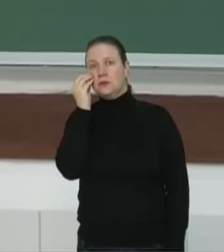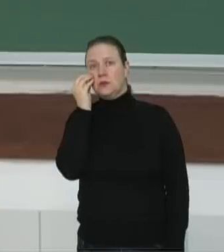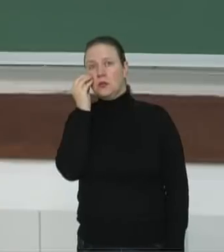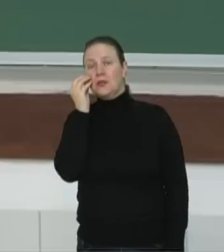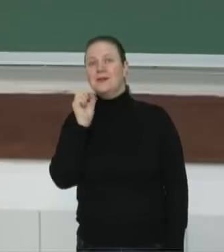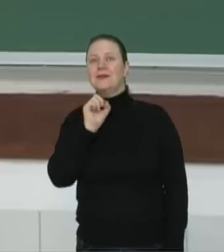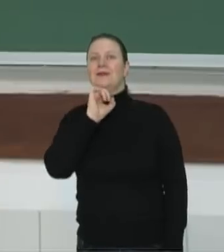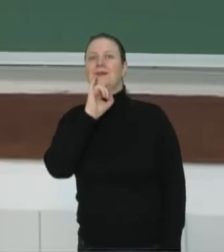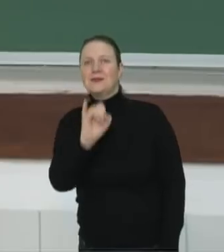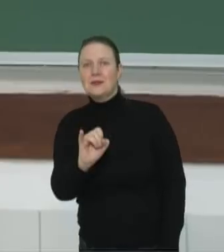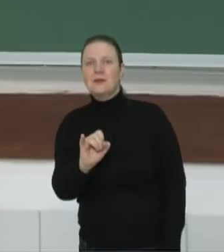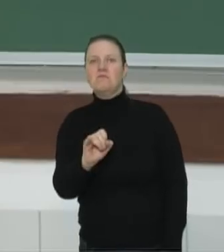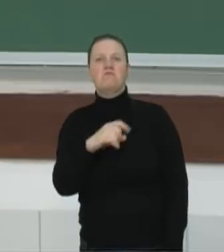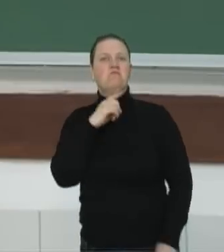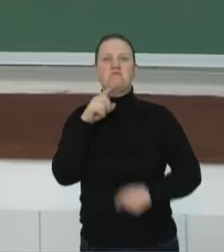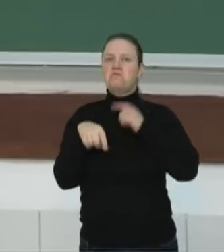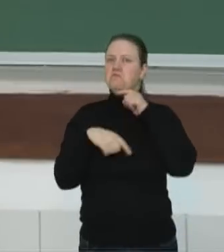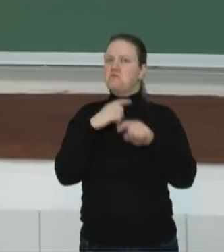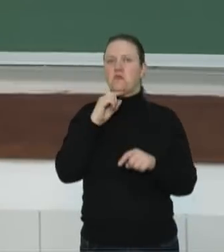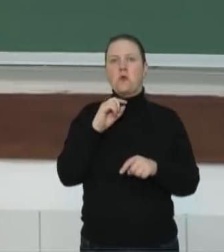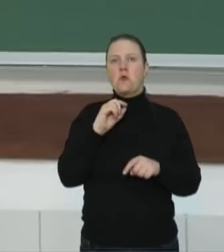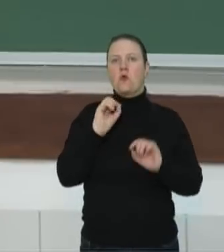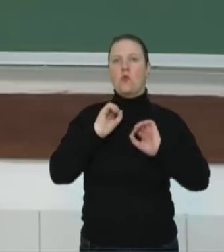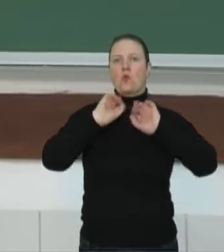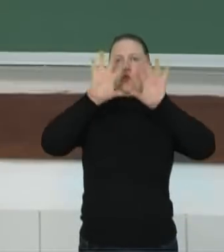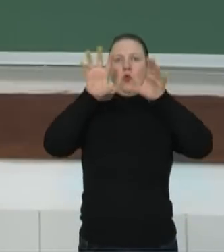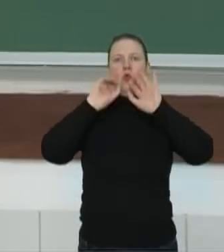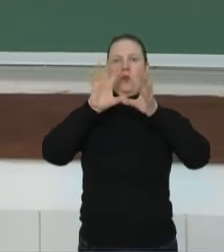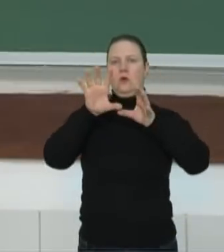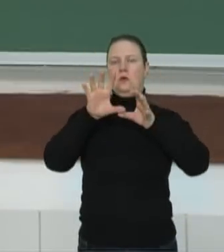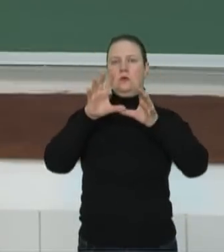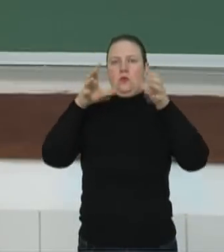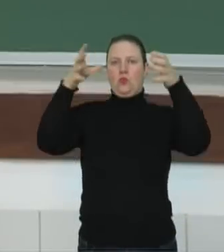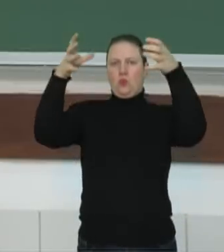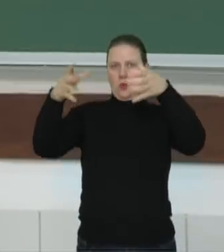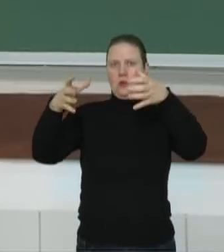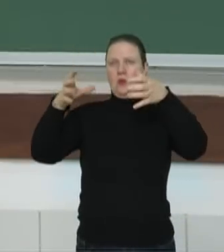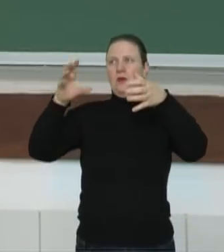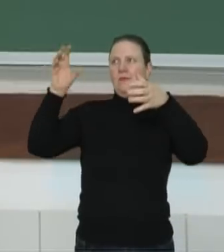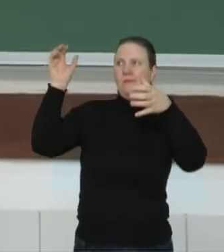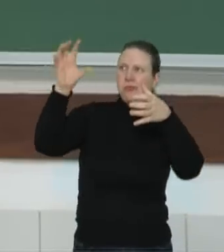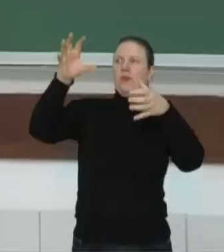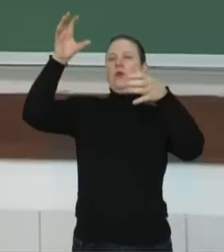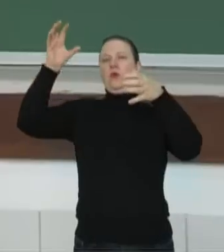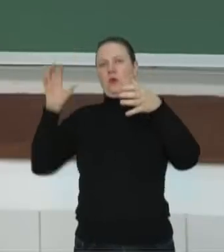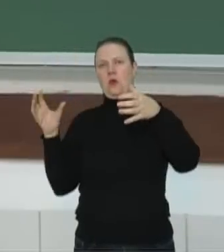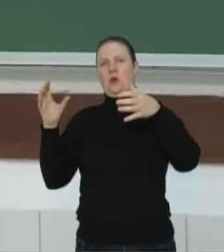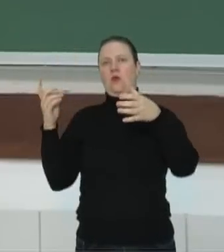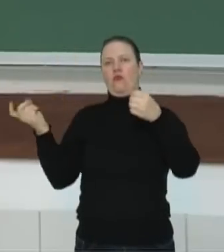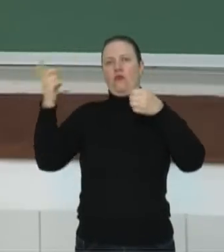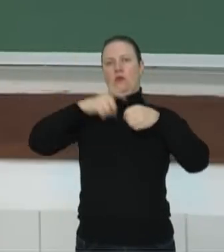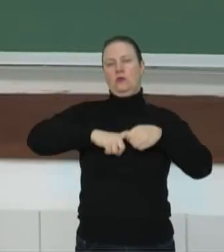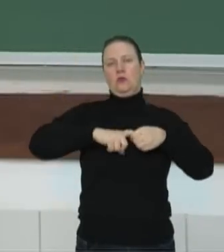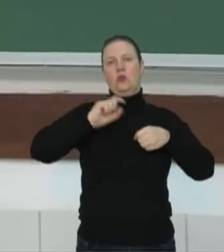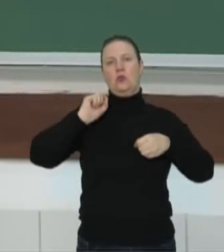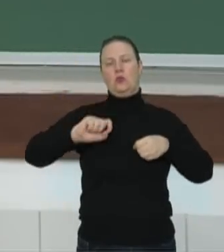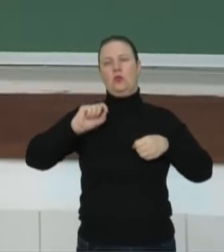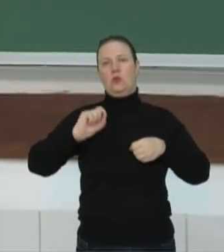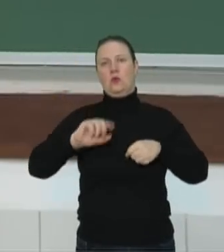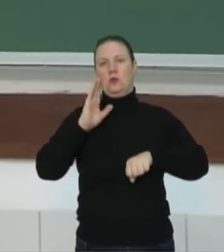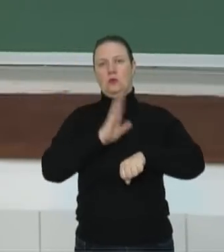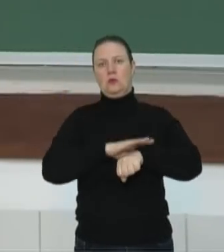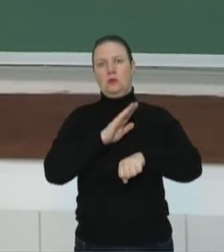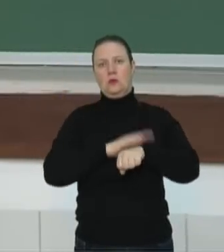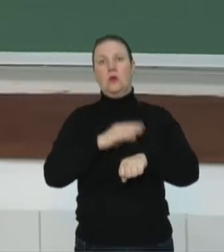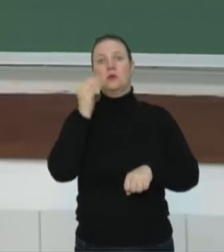Se esse arremesso não converter em cesta, bater no ar ou na tabela e voltar, nós teremos de novo um tempo